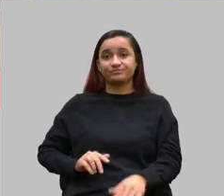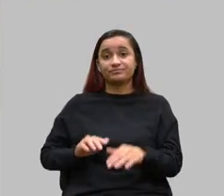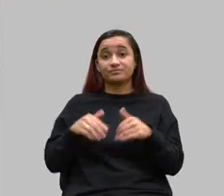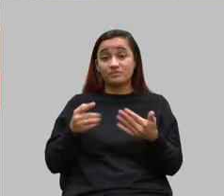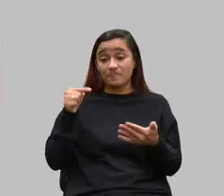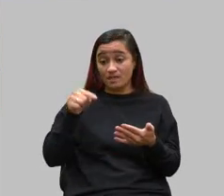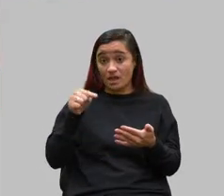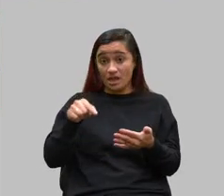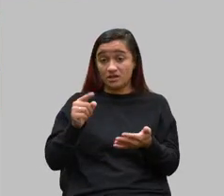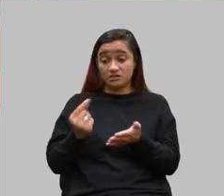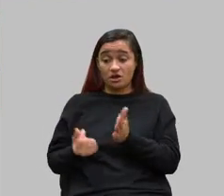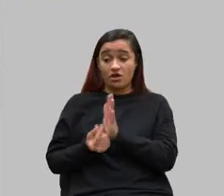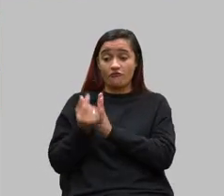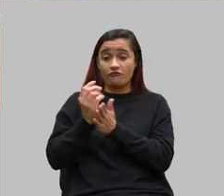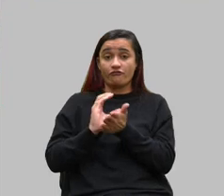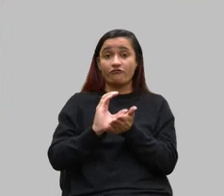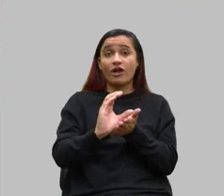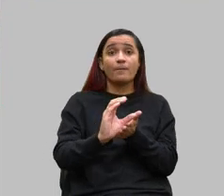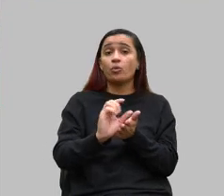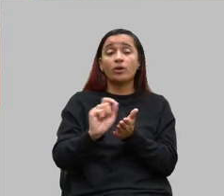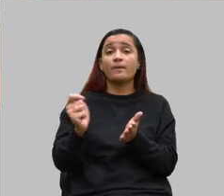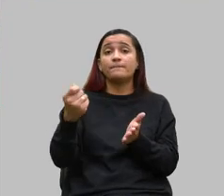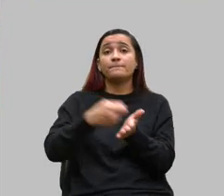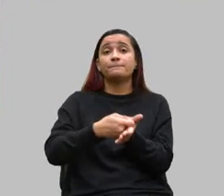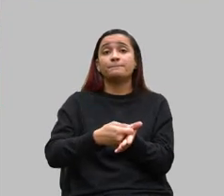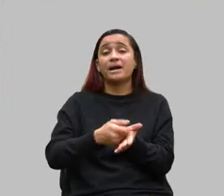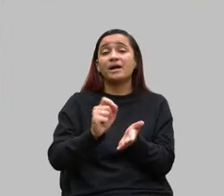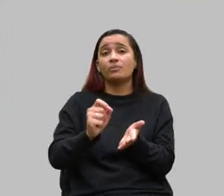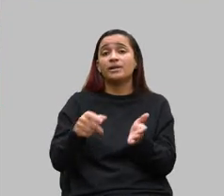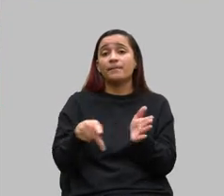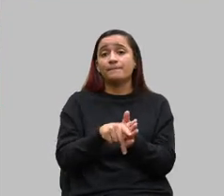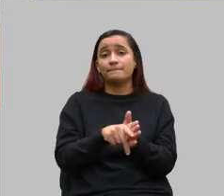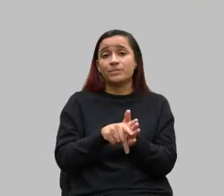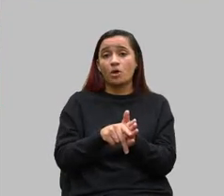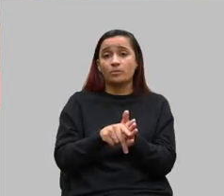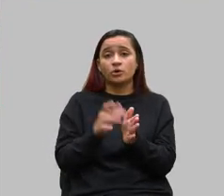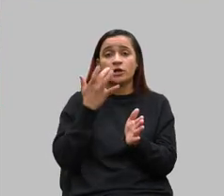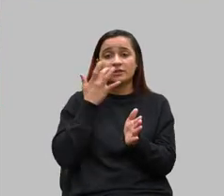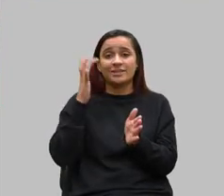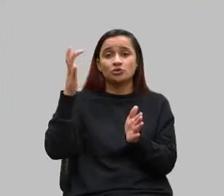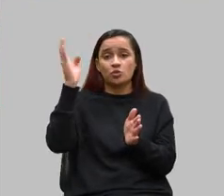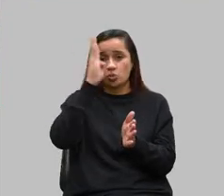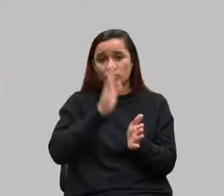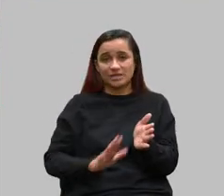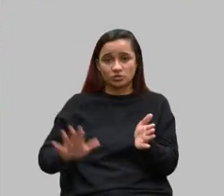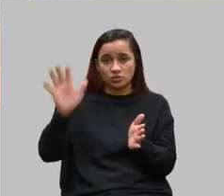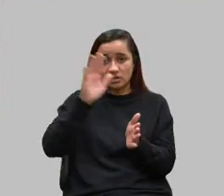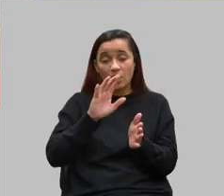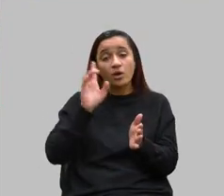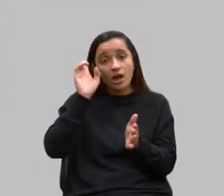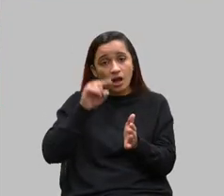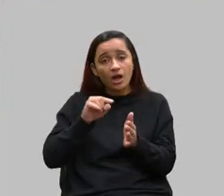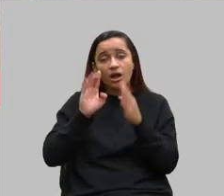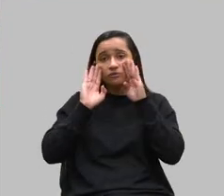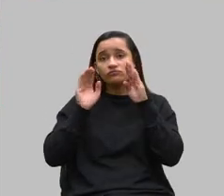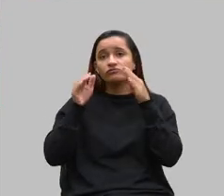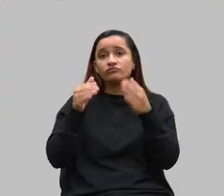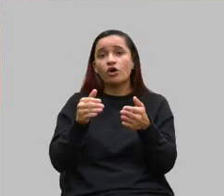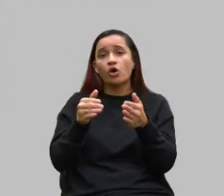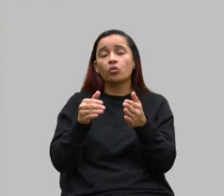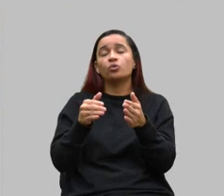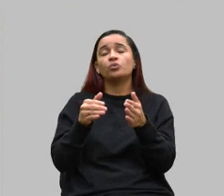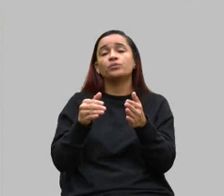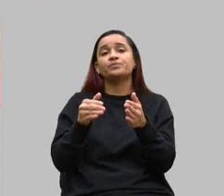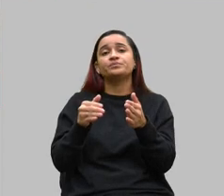em que Pese haver o pagamento ao ao Tesouro Nacional essas verbas estariam Assim com todas